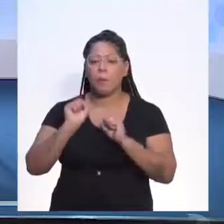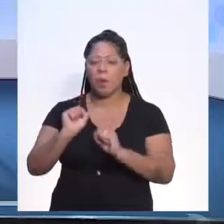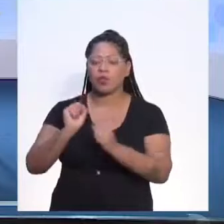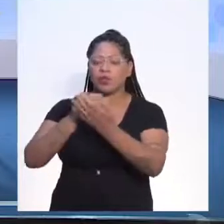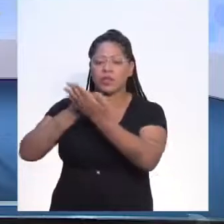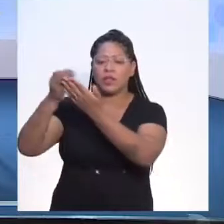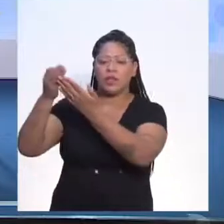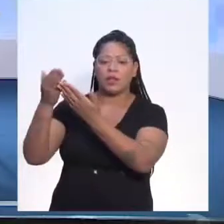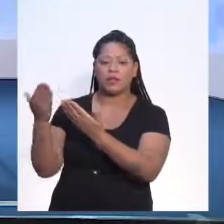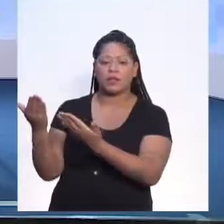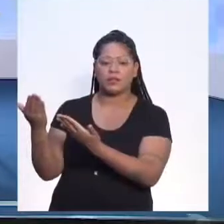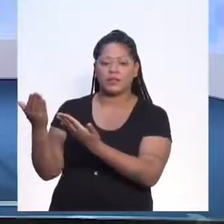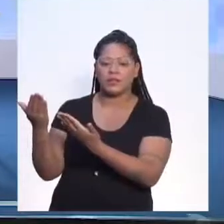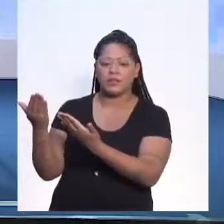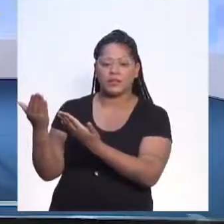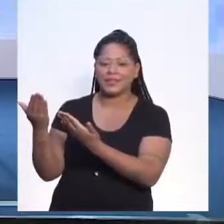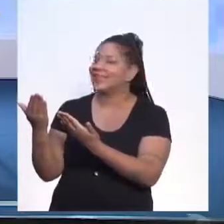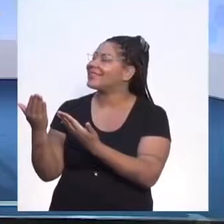palavra.